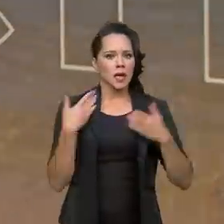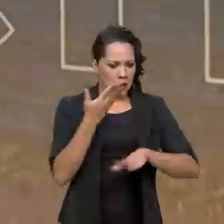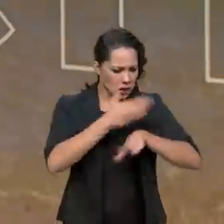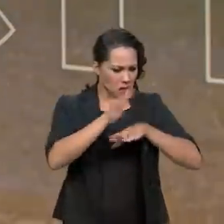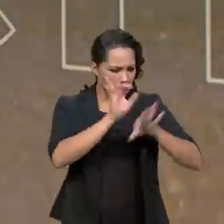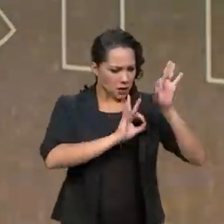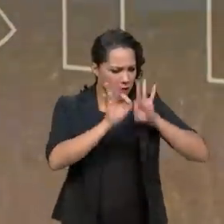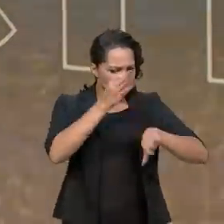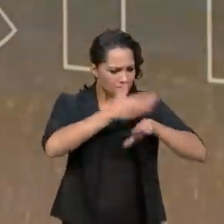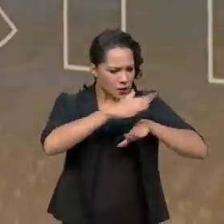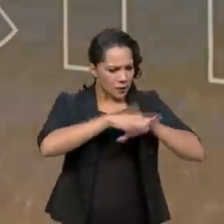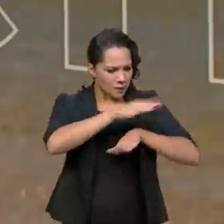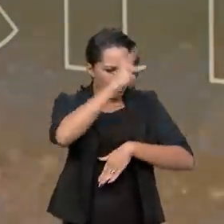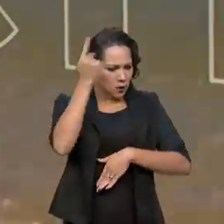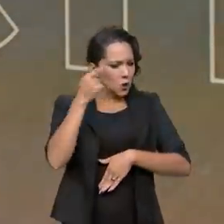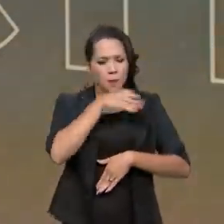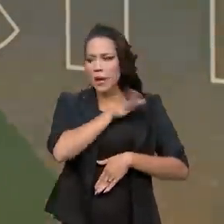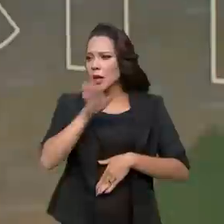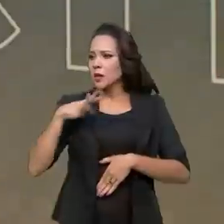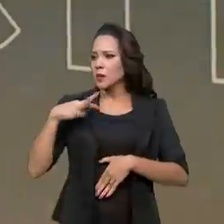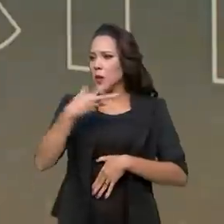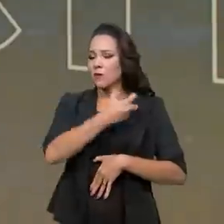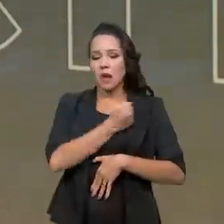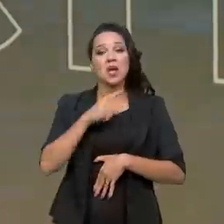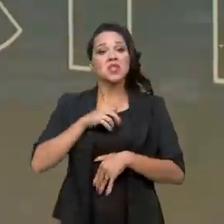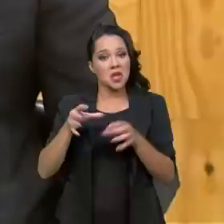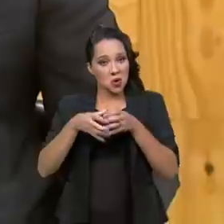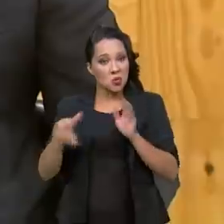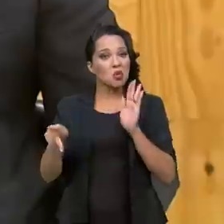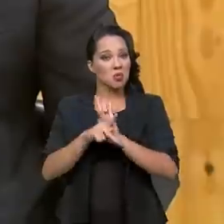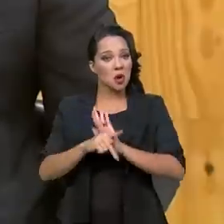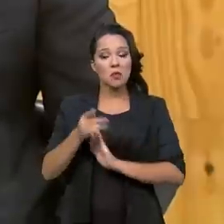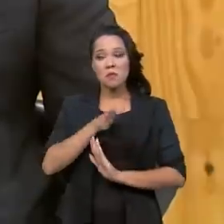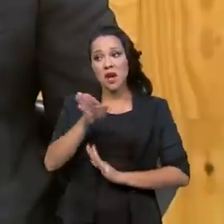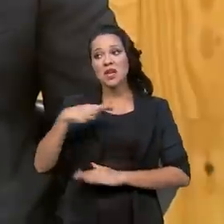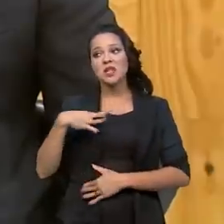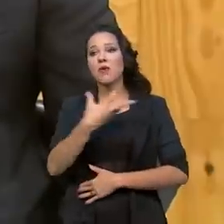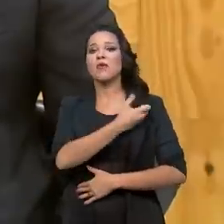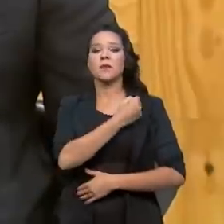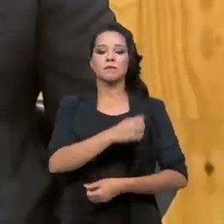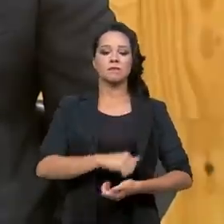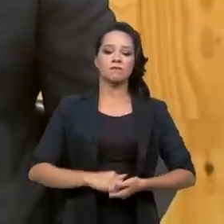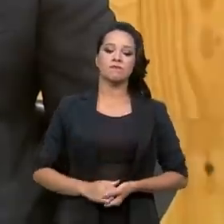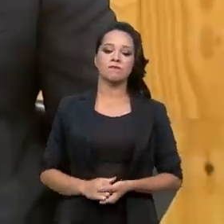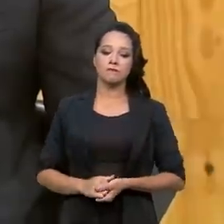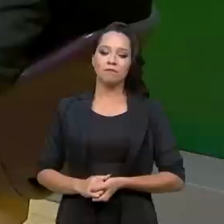prepara, capacita-se o pessoal, tem equipes próprias para fazer esse tipo de atuação.